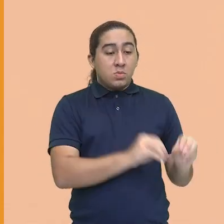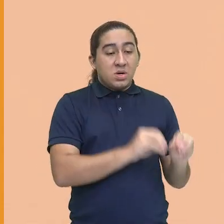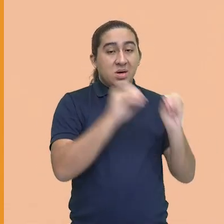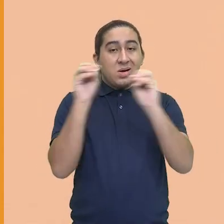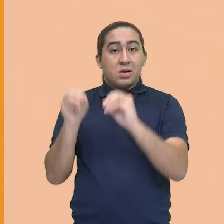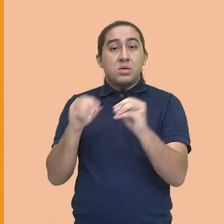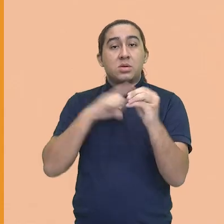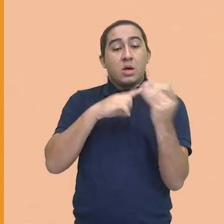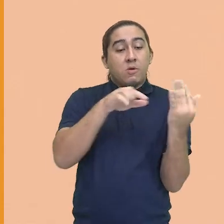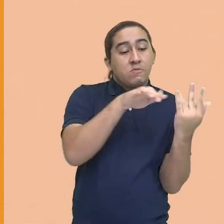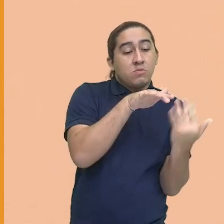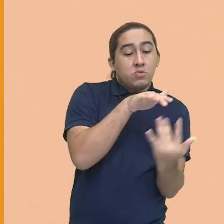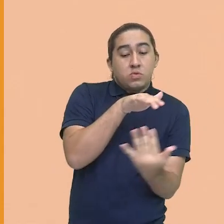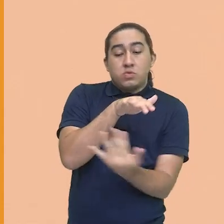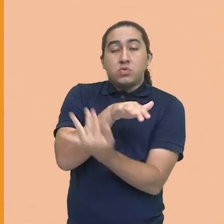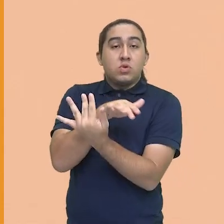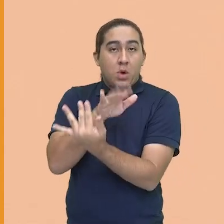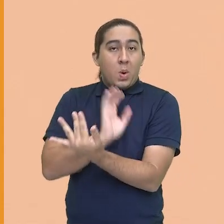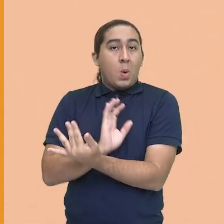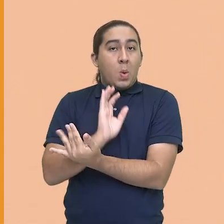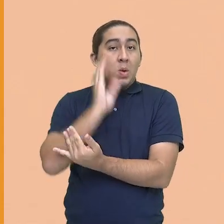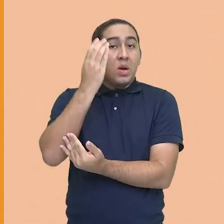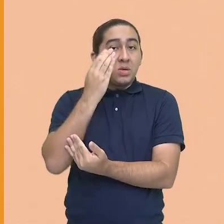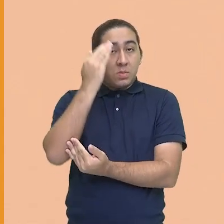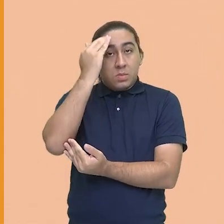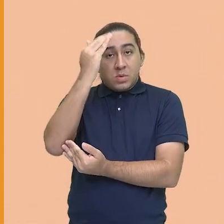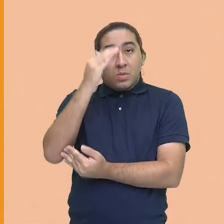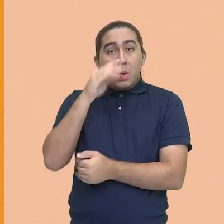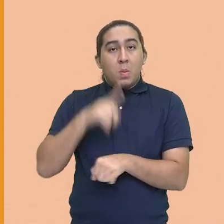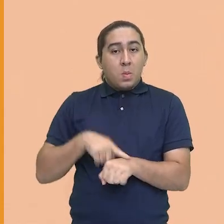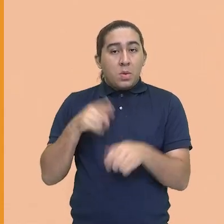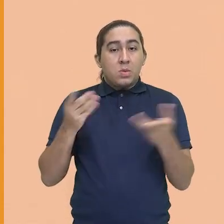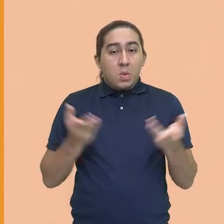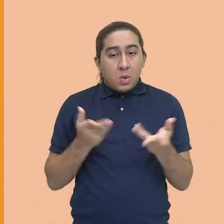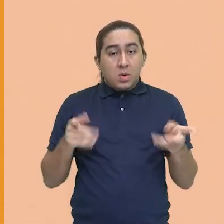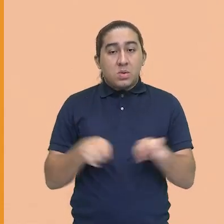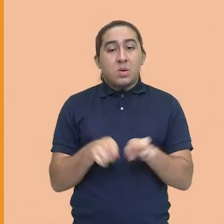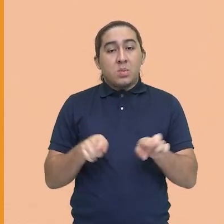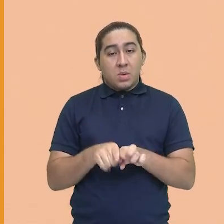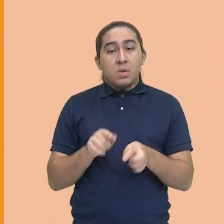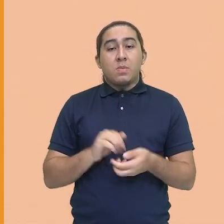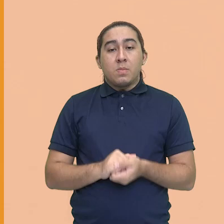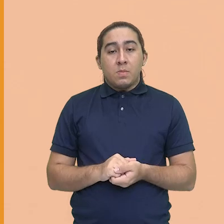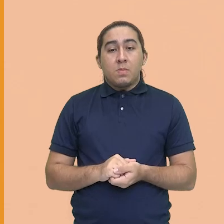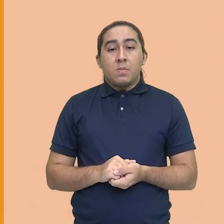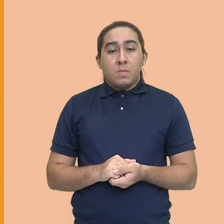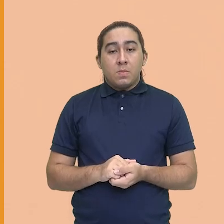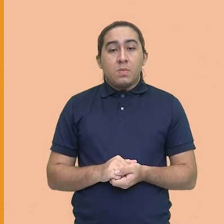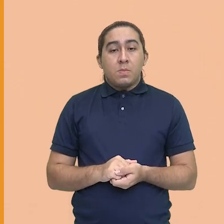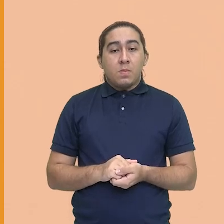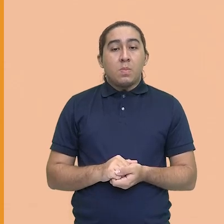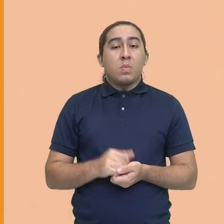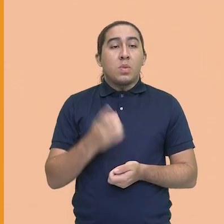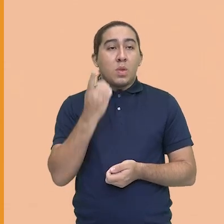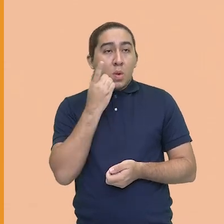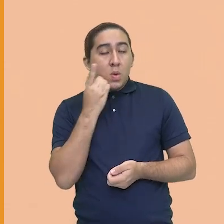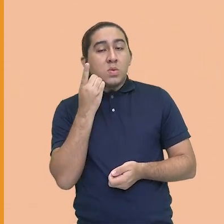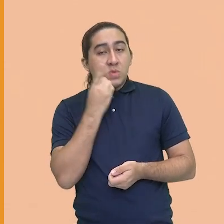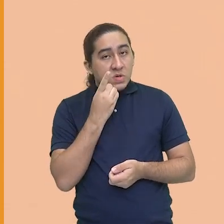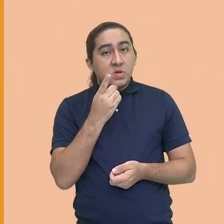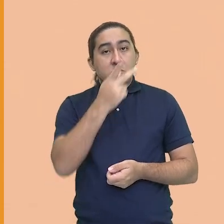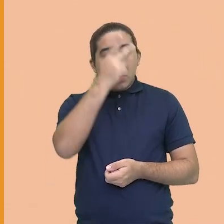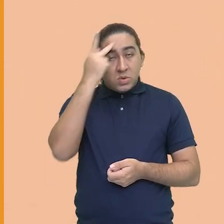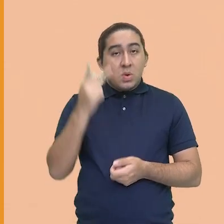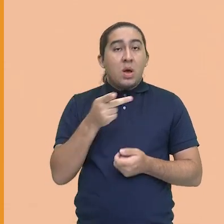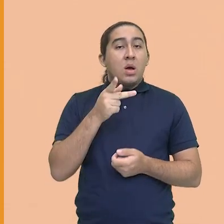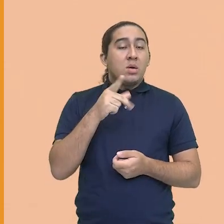migratórios ocorrendo aí, inclusive nesse momento, ao longo de todo o dia, né, as pessoas saindo do seu